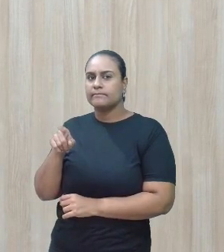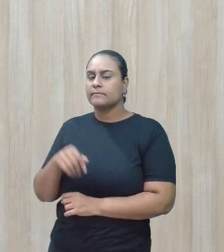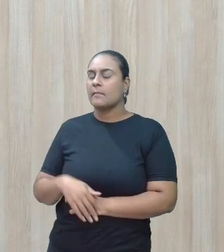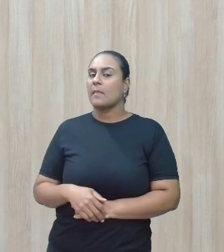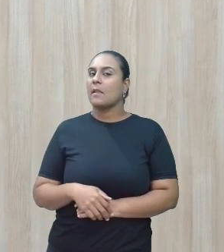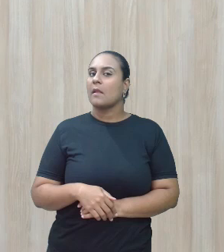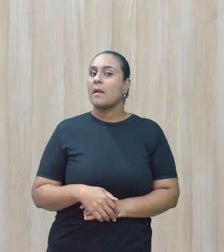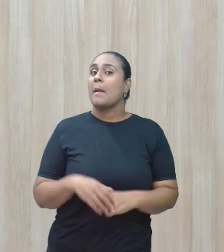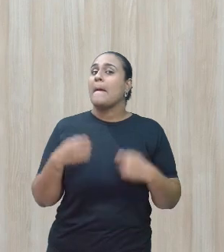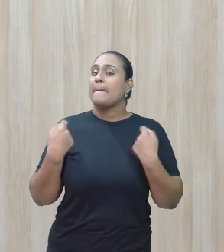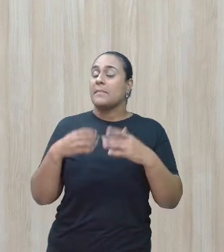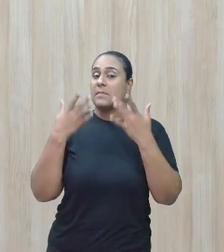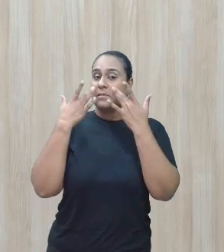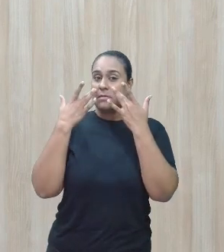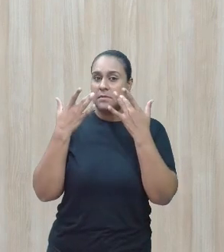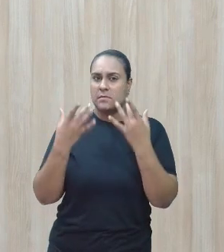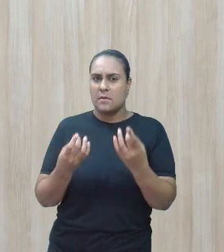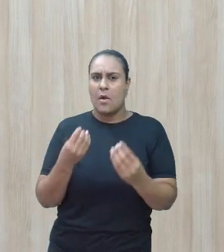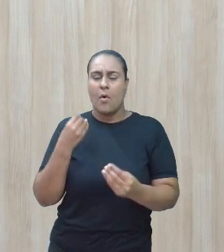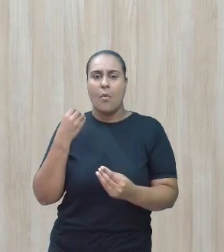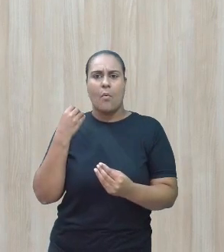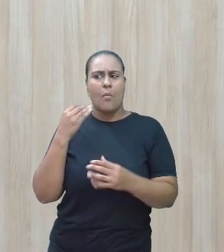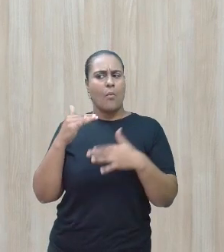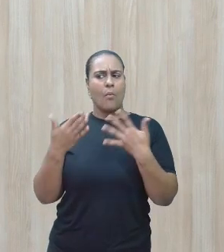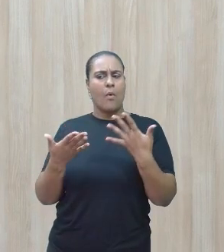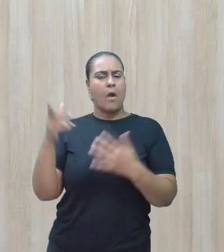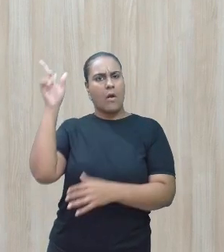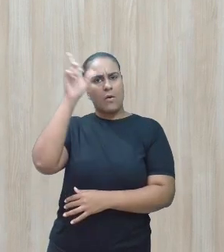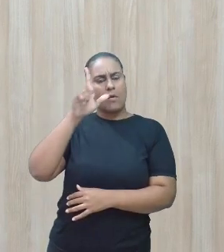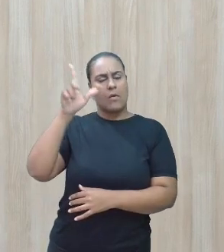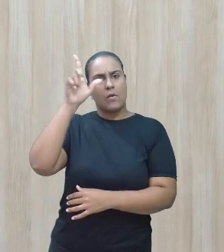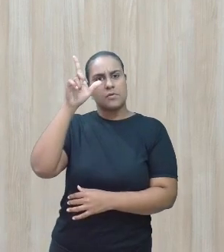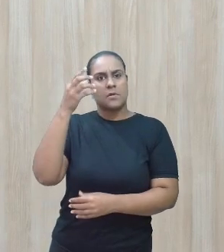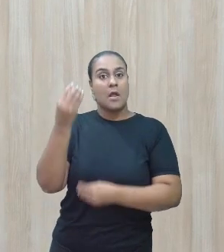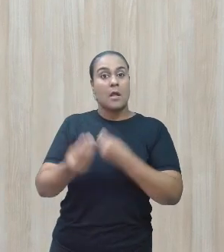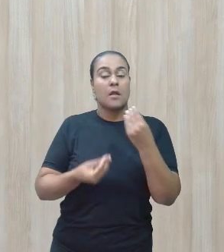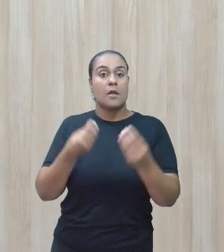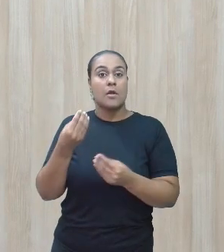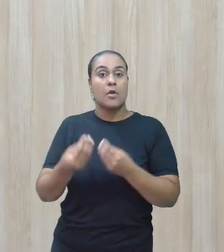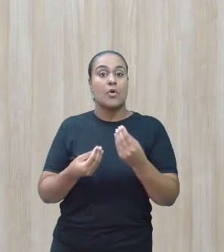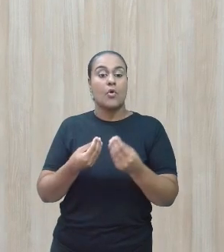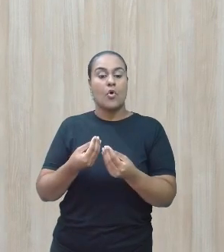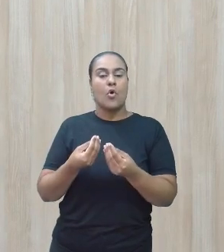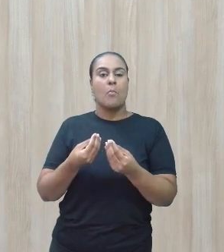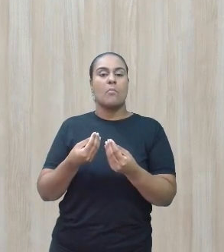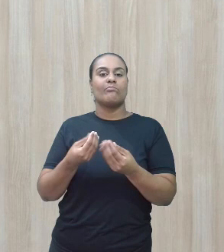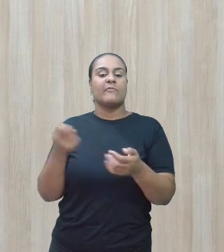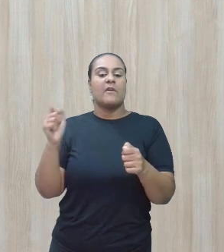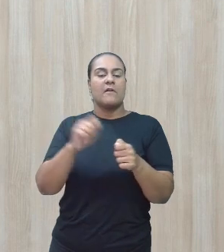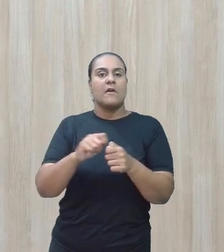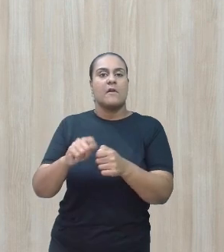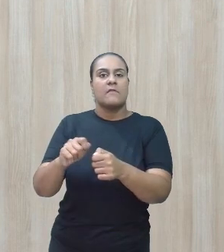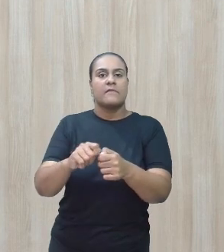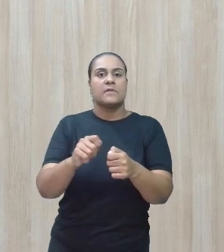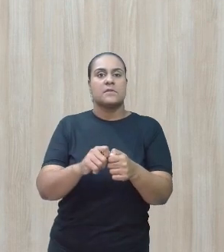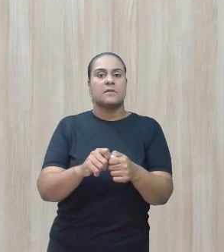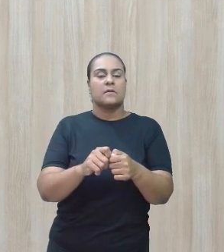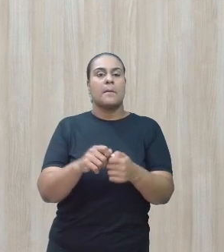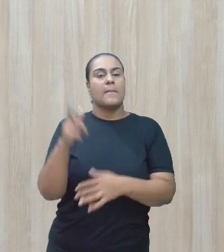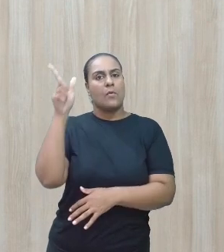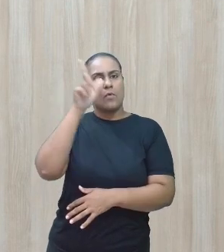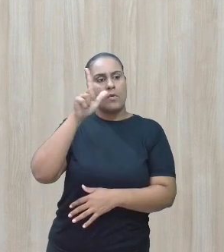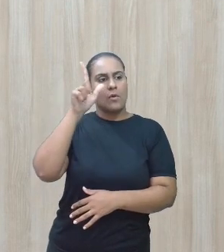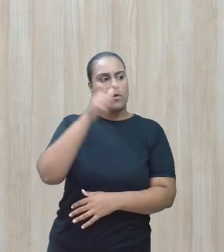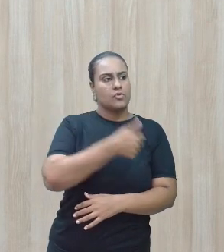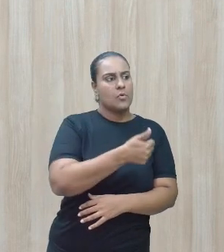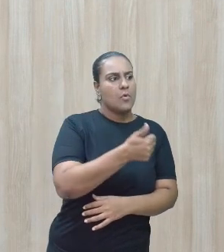que prestar muita atenção qual foi a lógica e como é que você vai fazer para levar essa lógica de um elemento para outro elemento